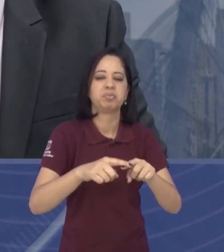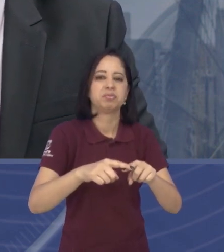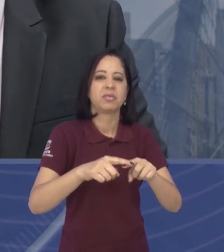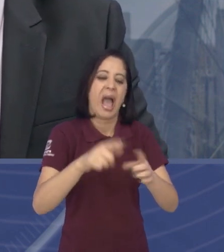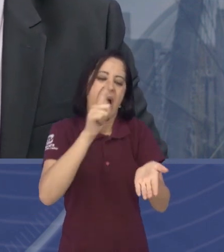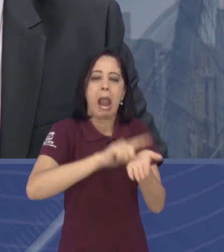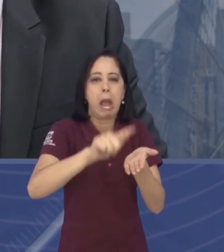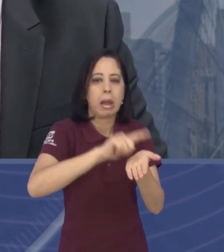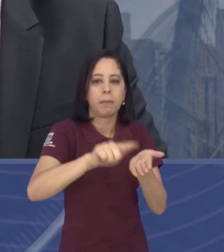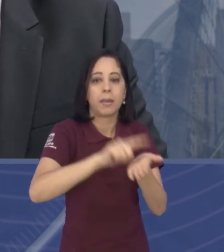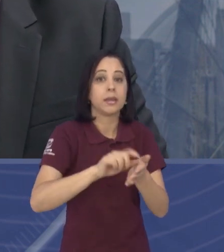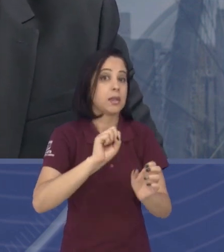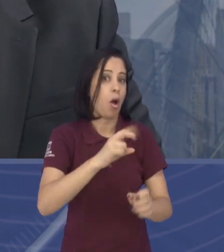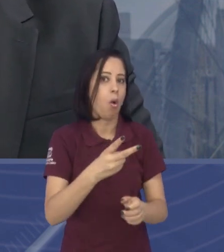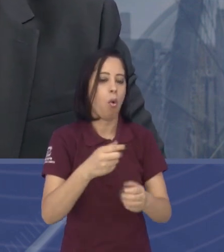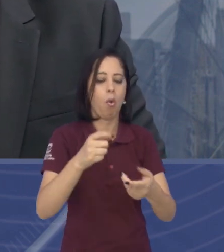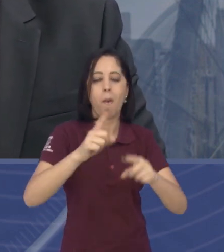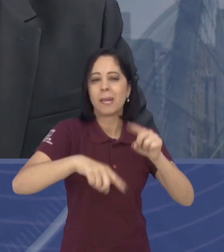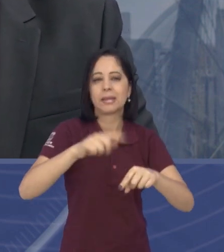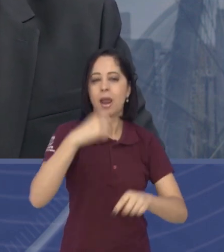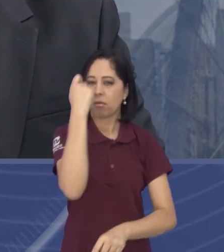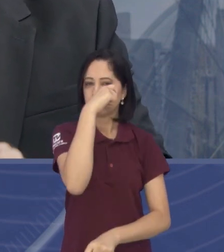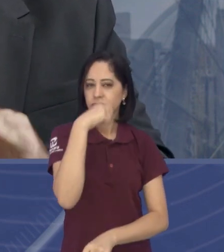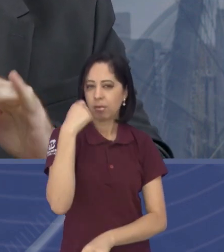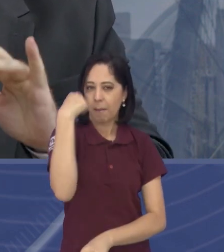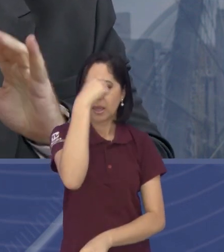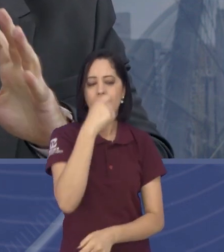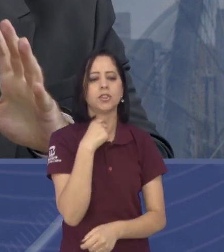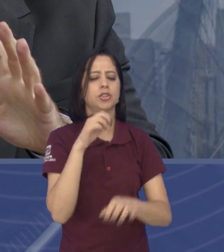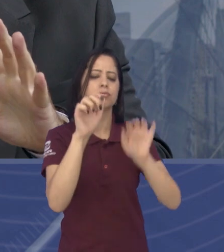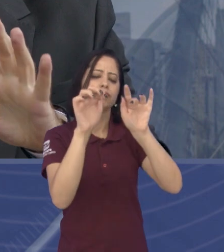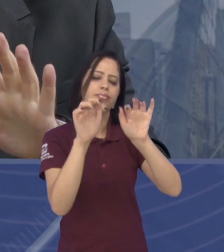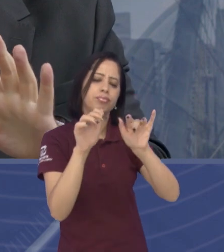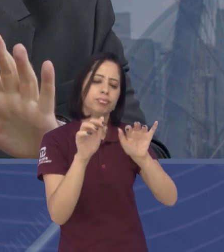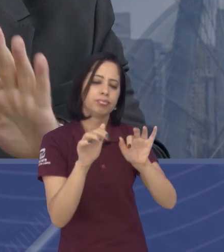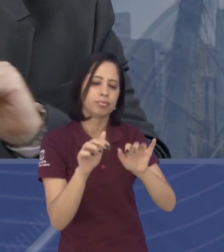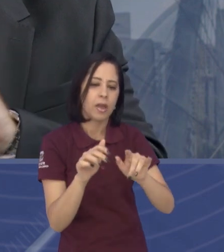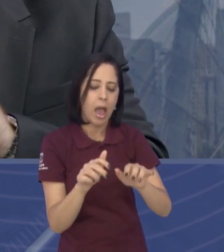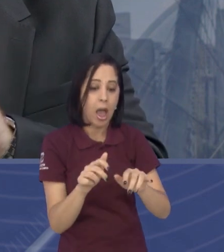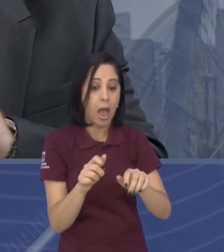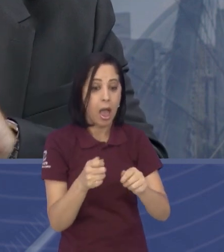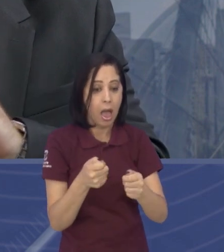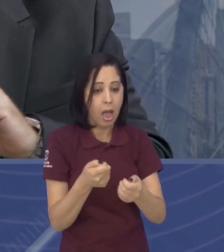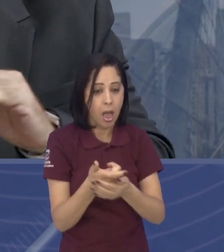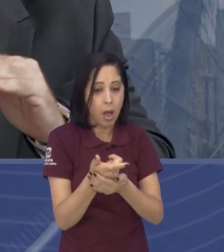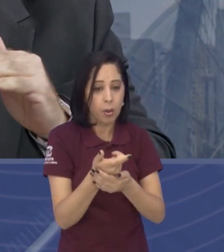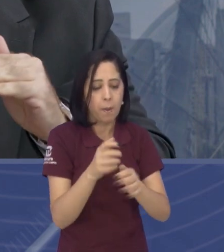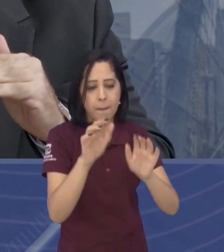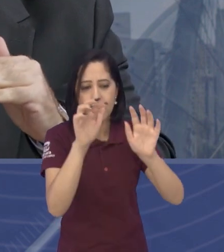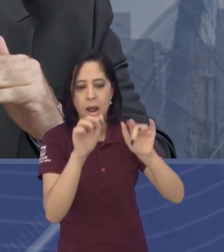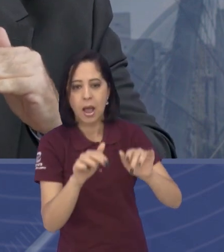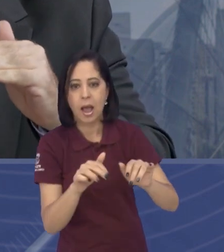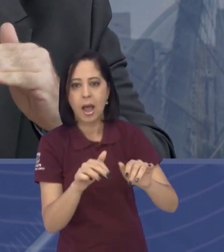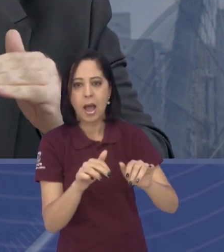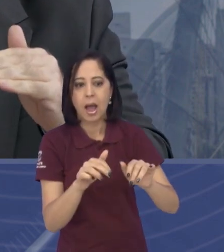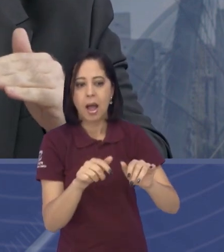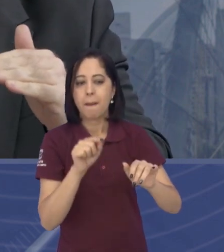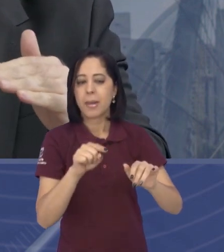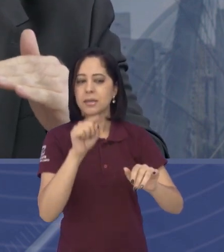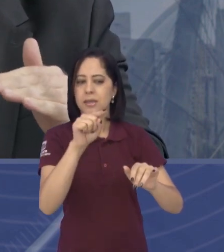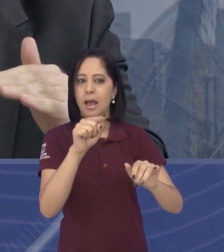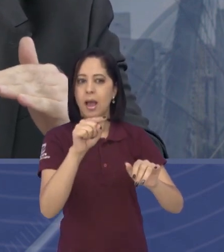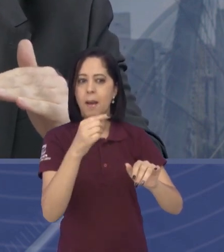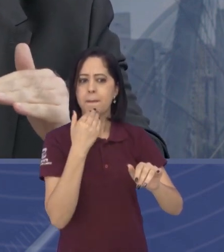exemplo, um produto de beleza, né? E aí, aquele vendedor, aquela plataforma começa a pedir